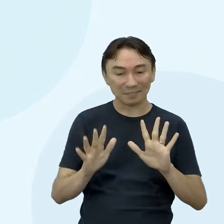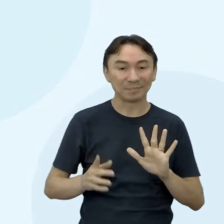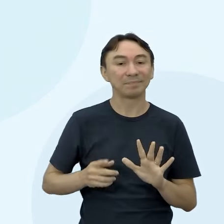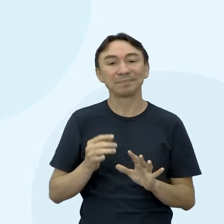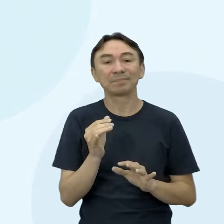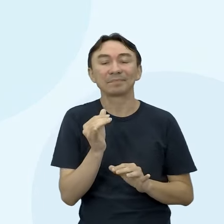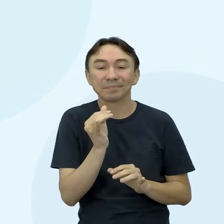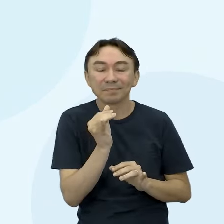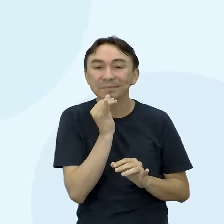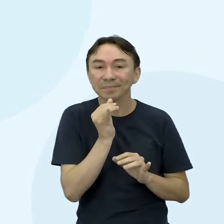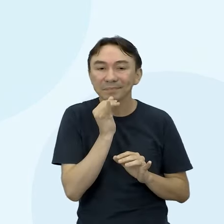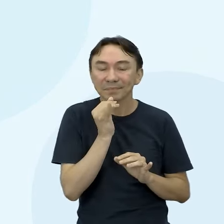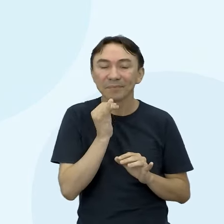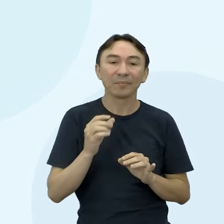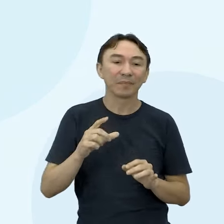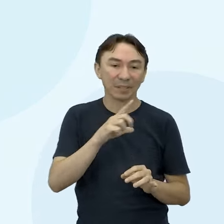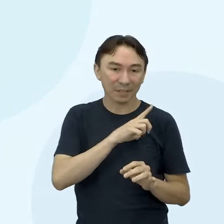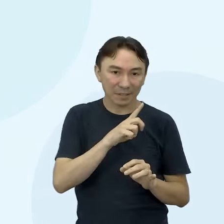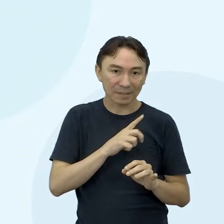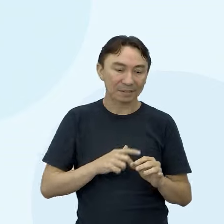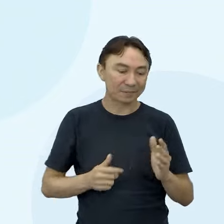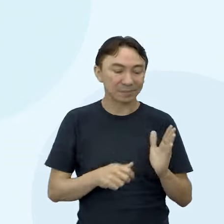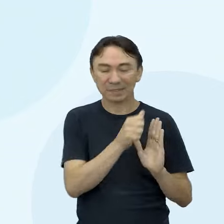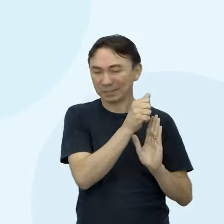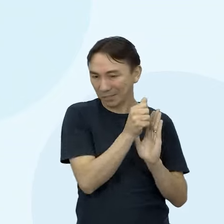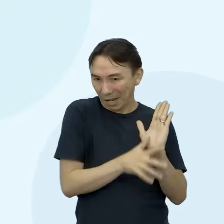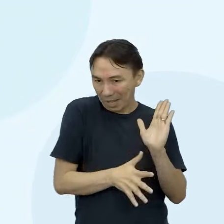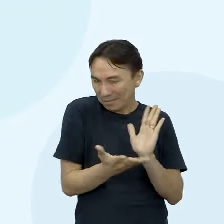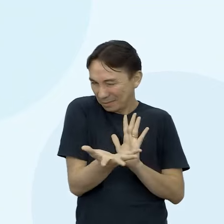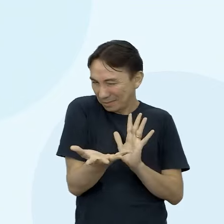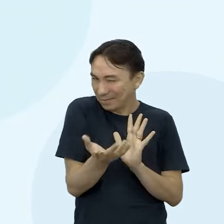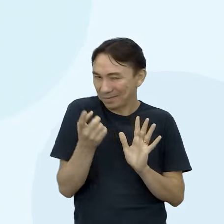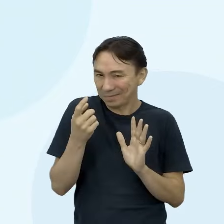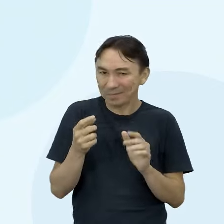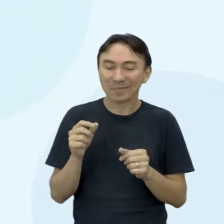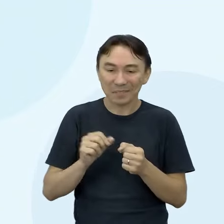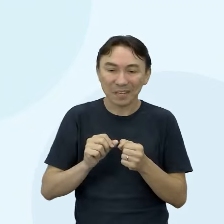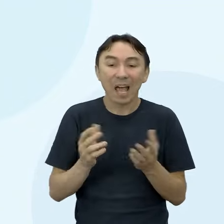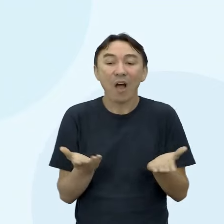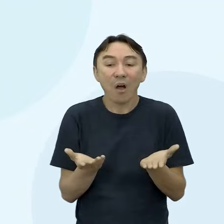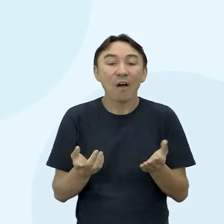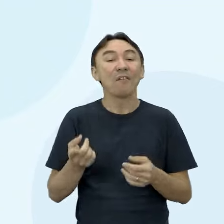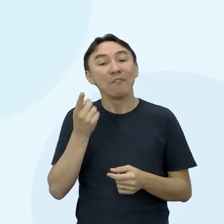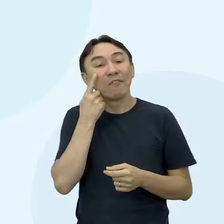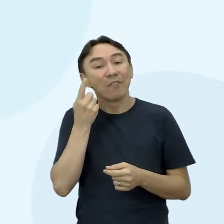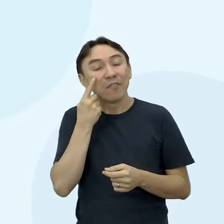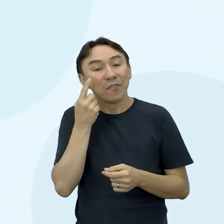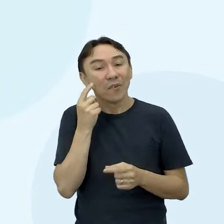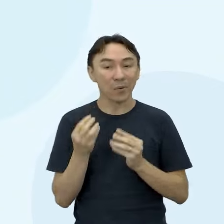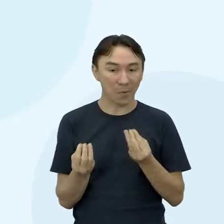essa atividade, essas características que você pensaram, e agora a gente vai ver uma animaçãozinha.